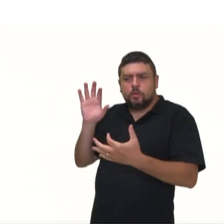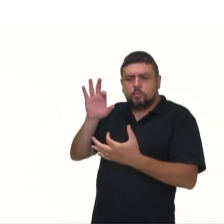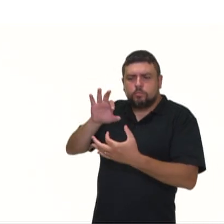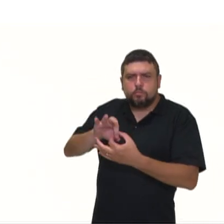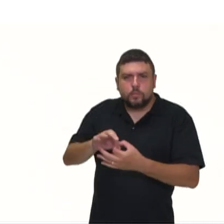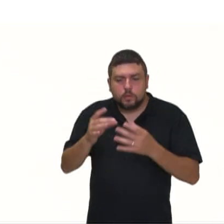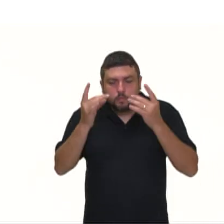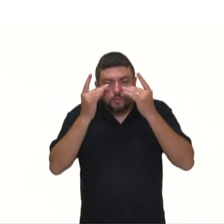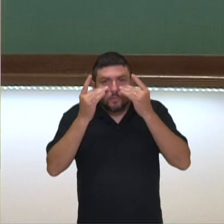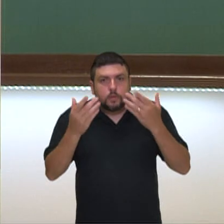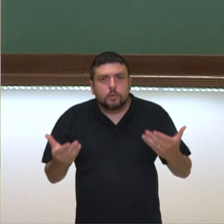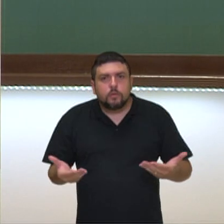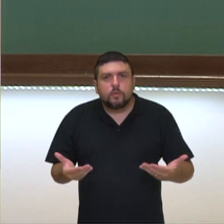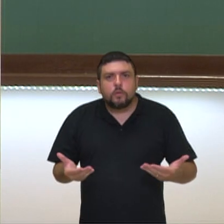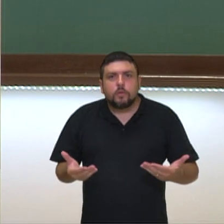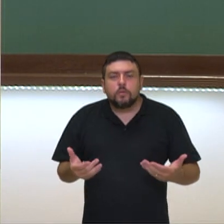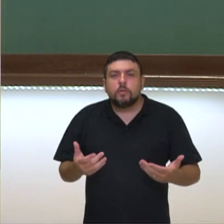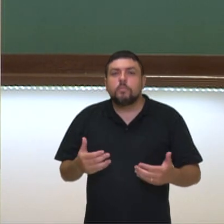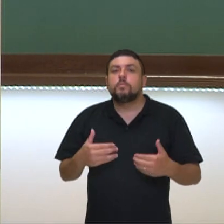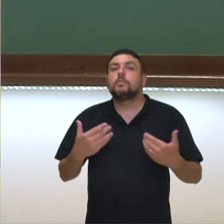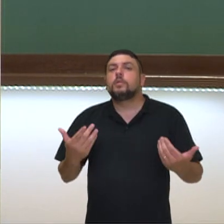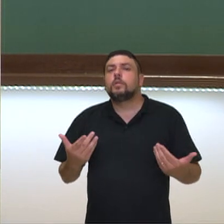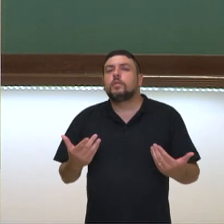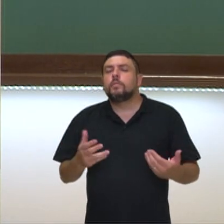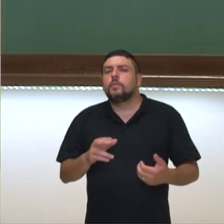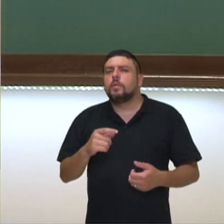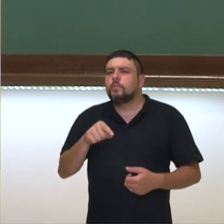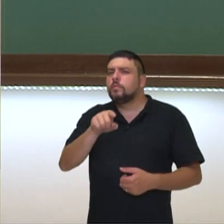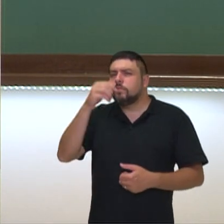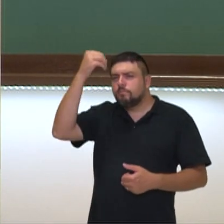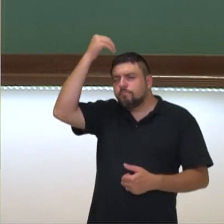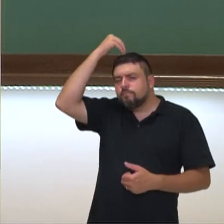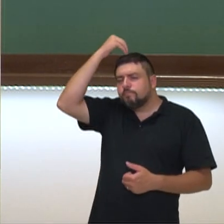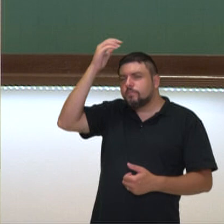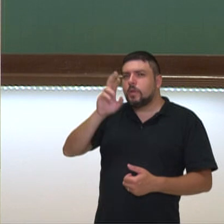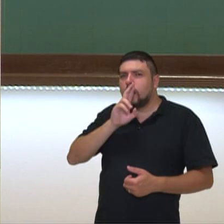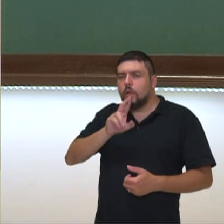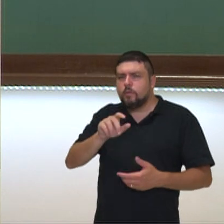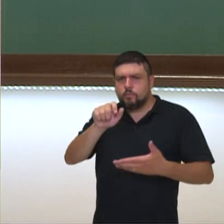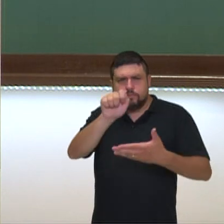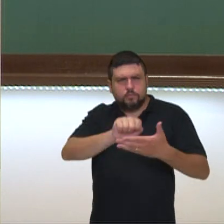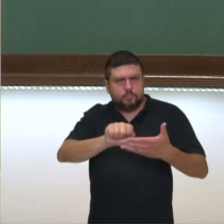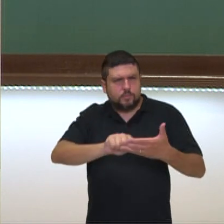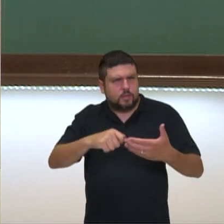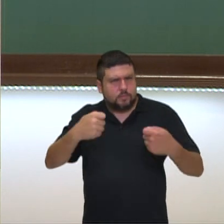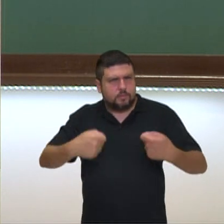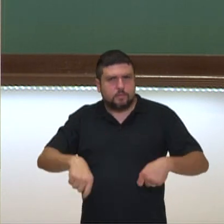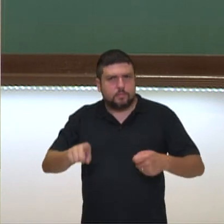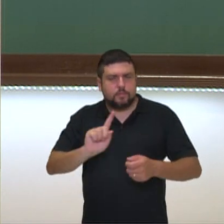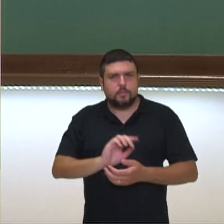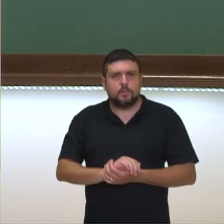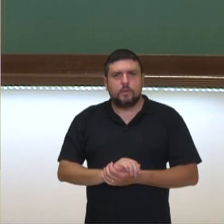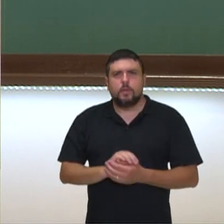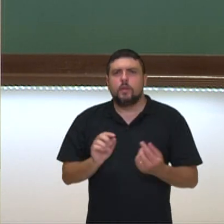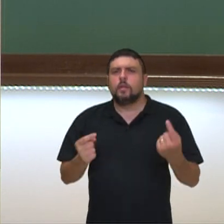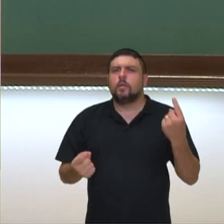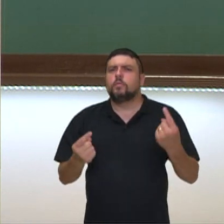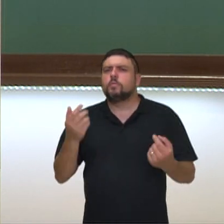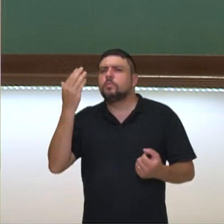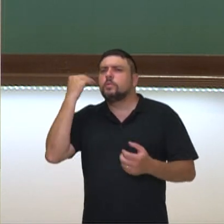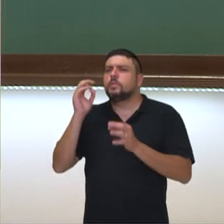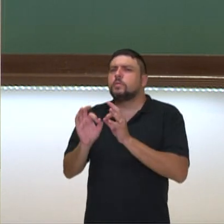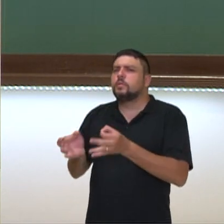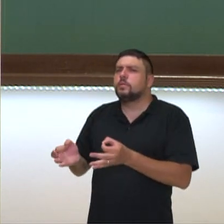aqui, no tempo presente. A gente usa qual? Responde aí para você mesmo. Não precisa nem escrever no caderno. Passado simples ou presente